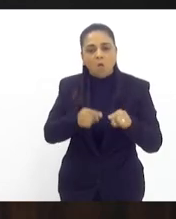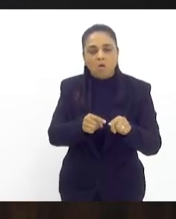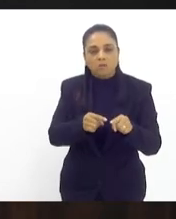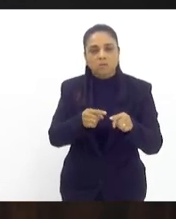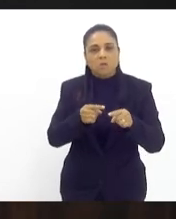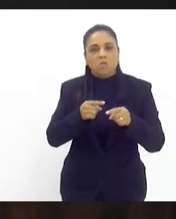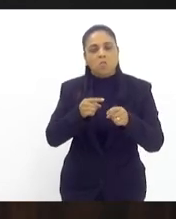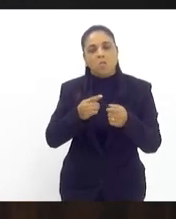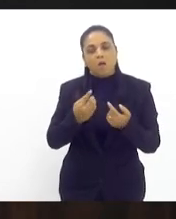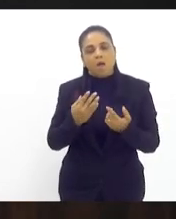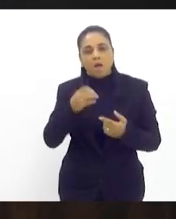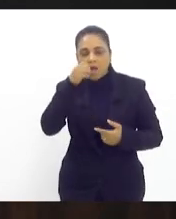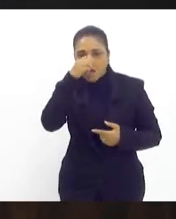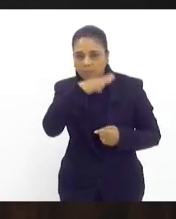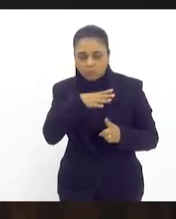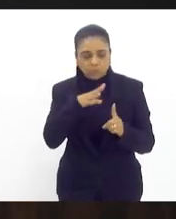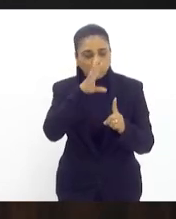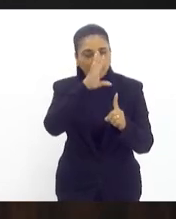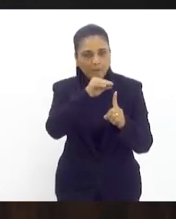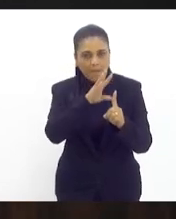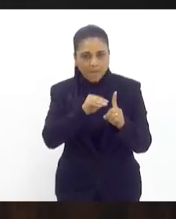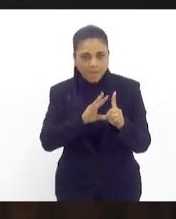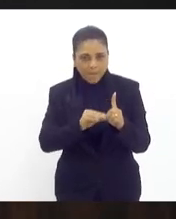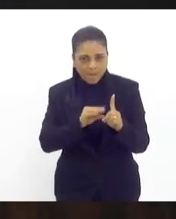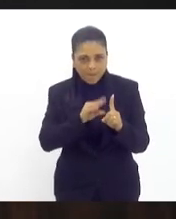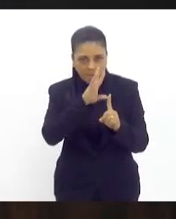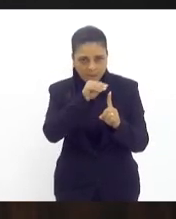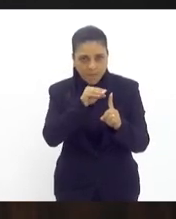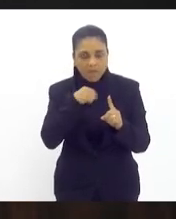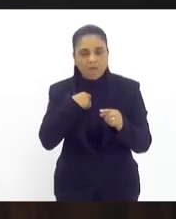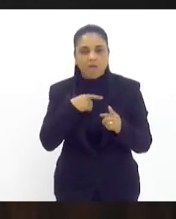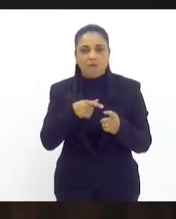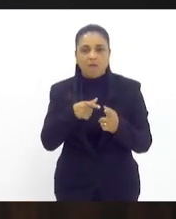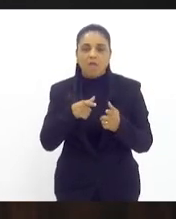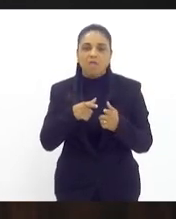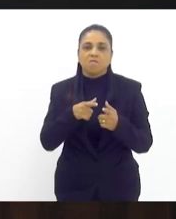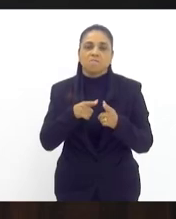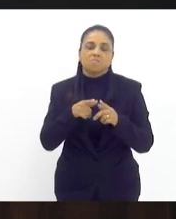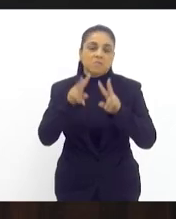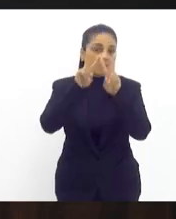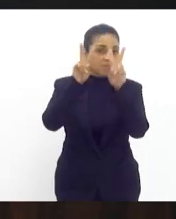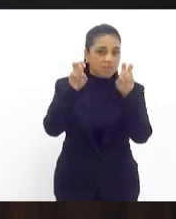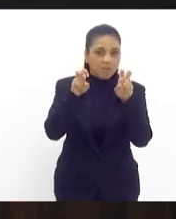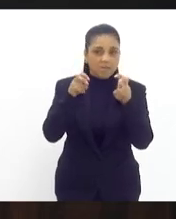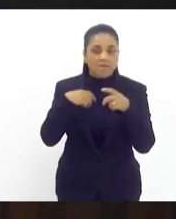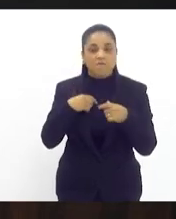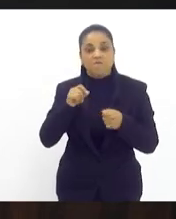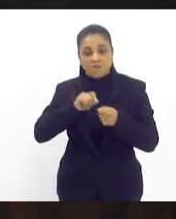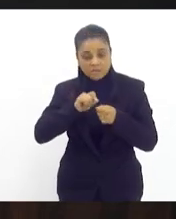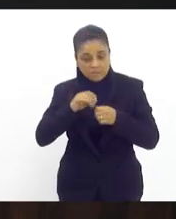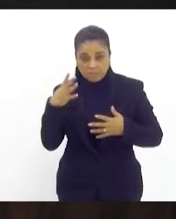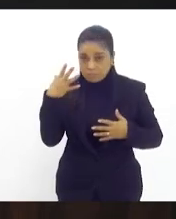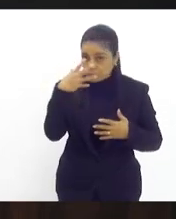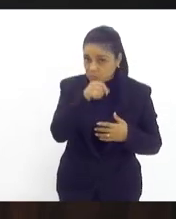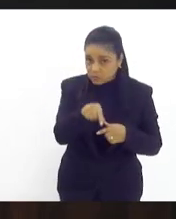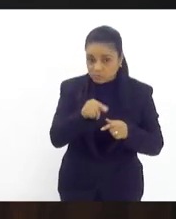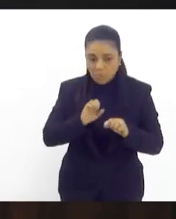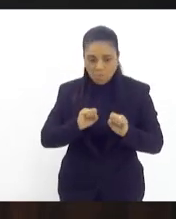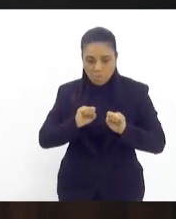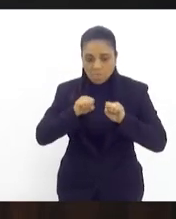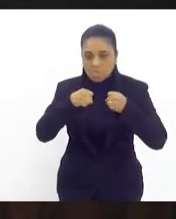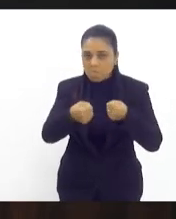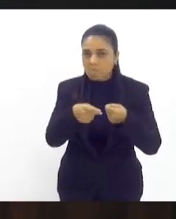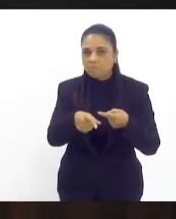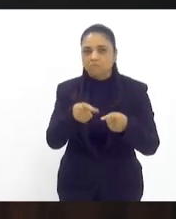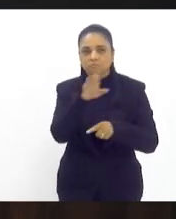nós temos a campanha nacional que eu faço a Bonito façamos bonito vamos proteger as nossas crianças